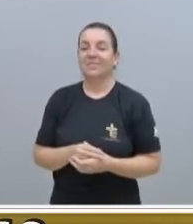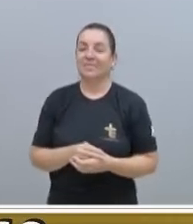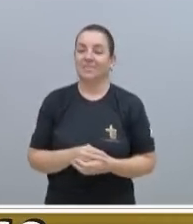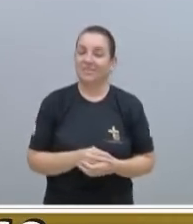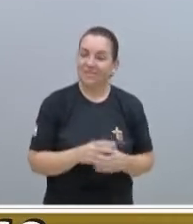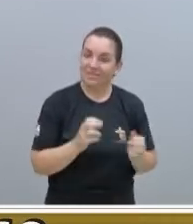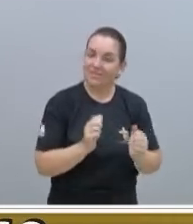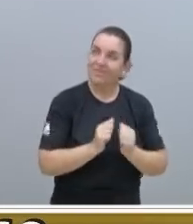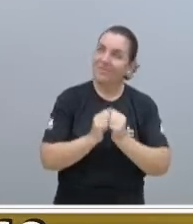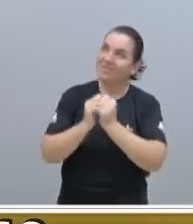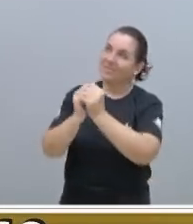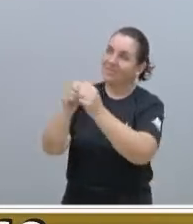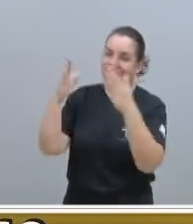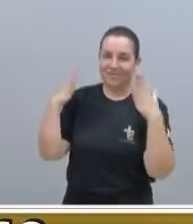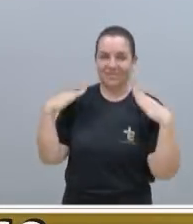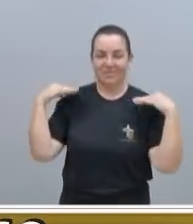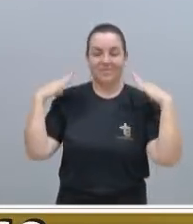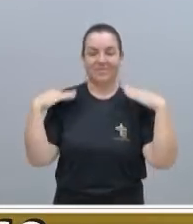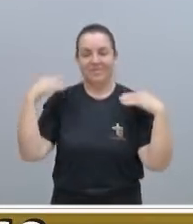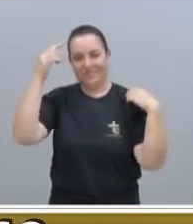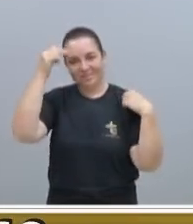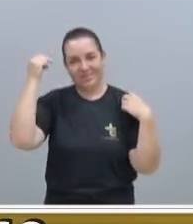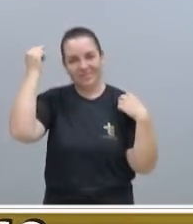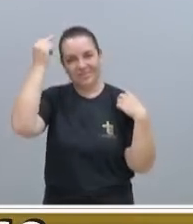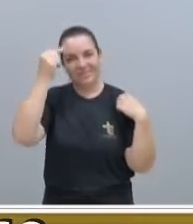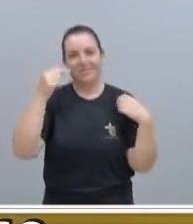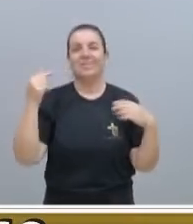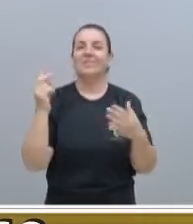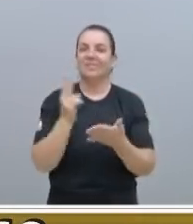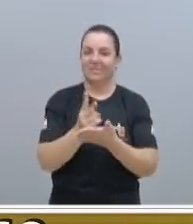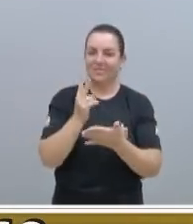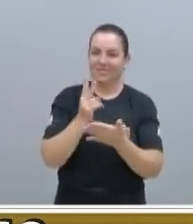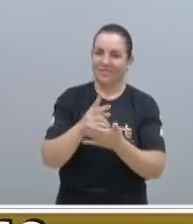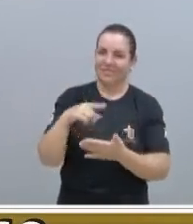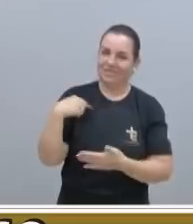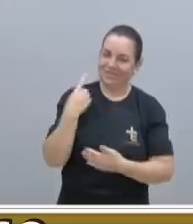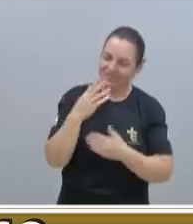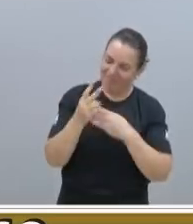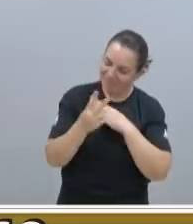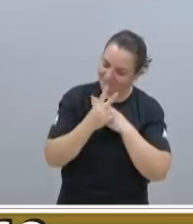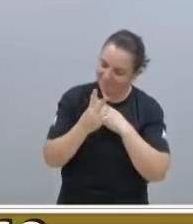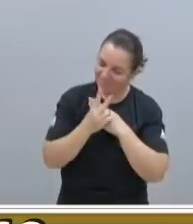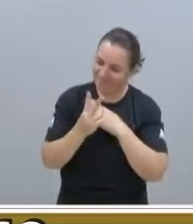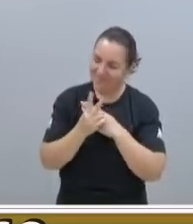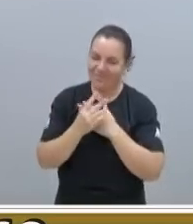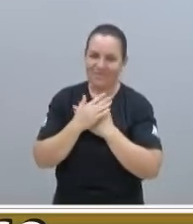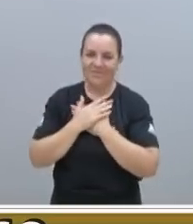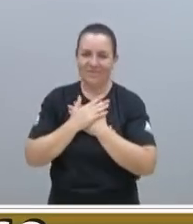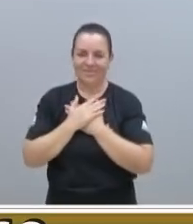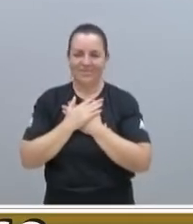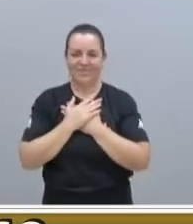meus anjos e santos sempre ando os bancos da